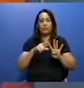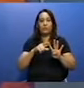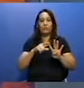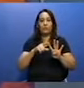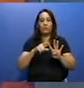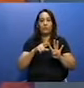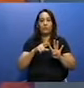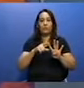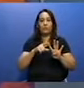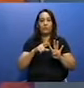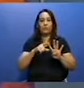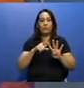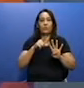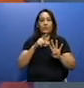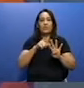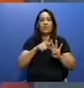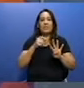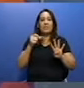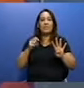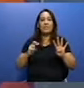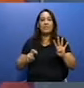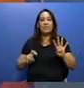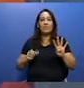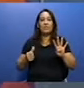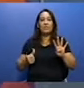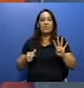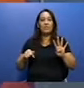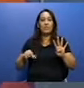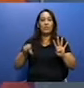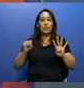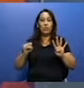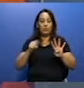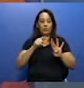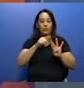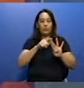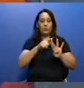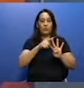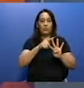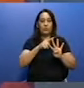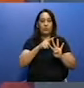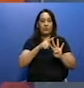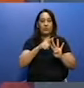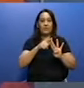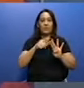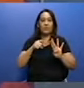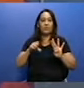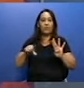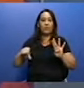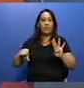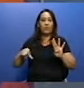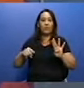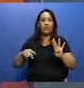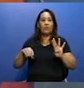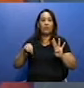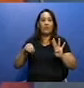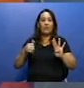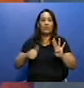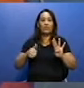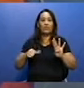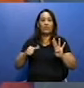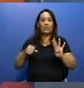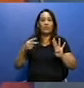motivo. 5, 6, 7, 8. Duas vezes. 9, 10,